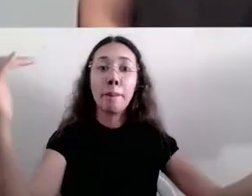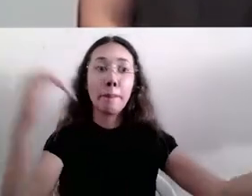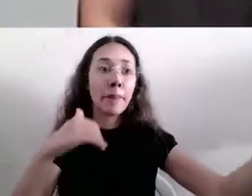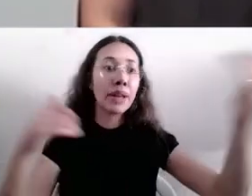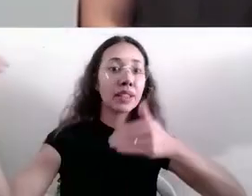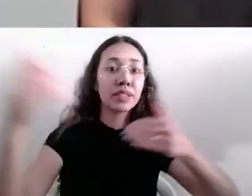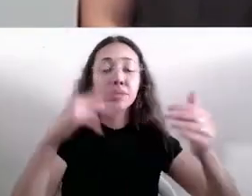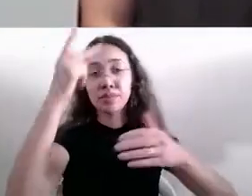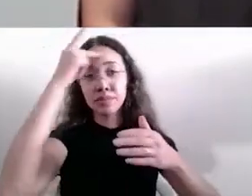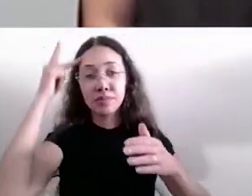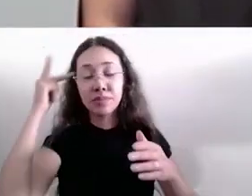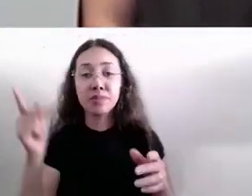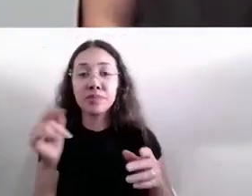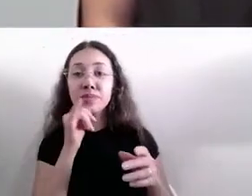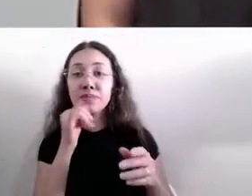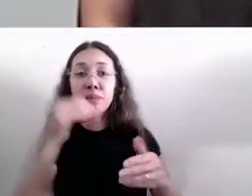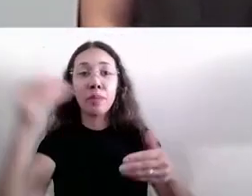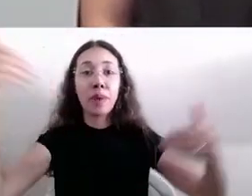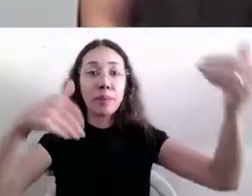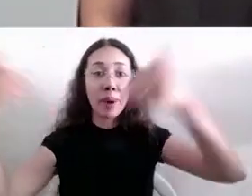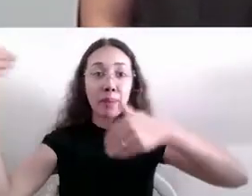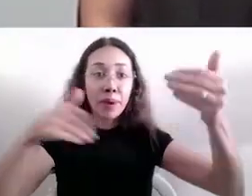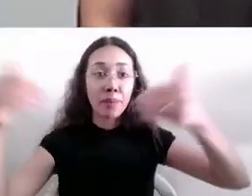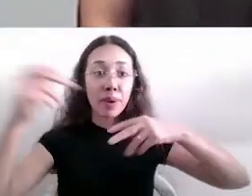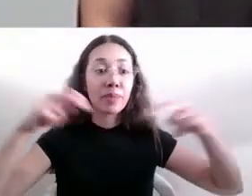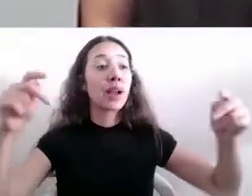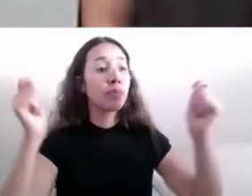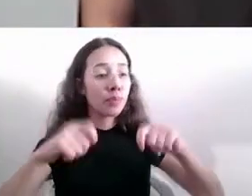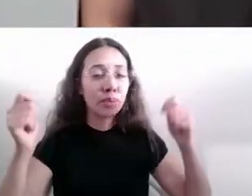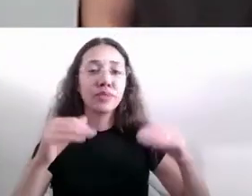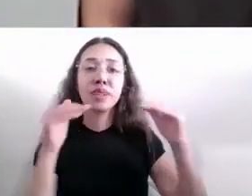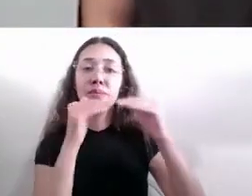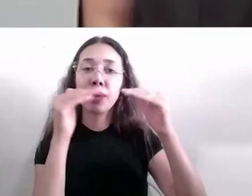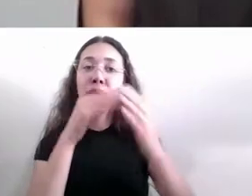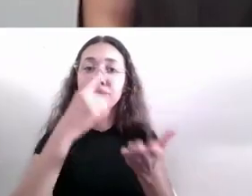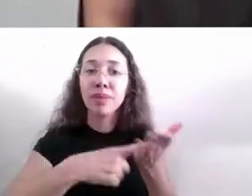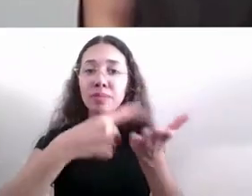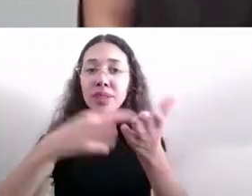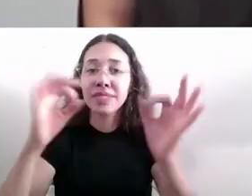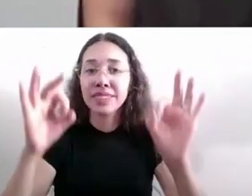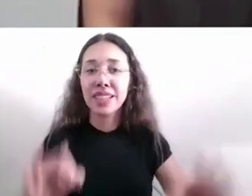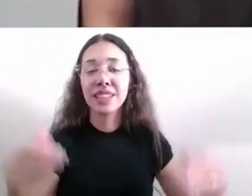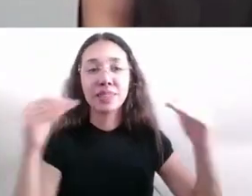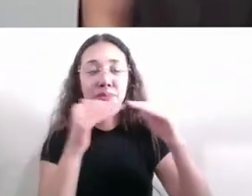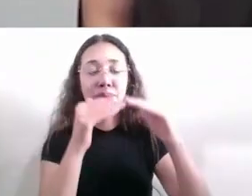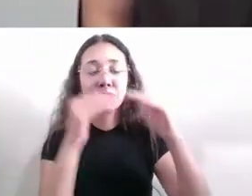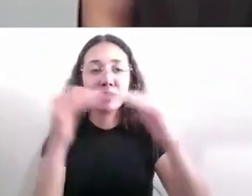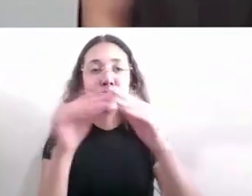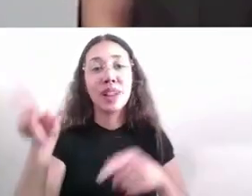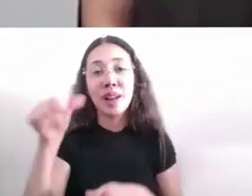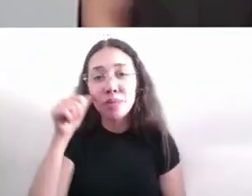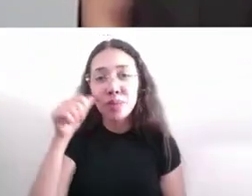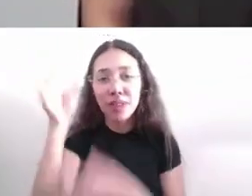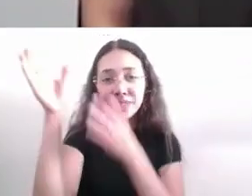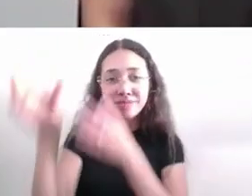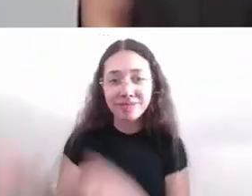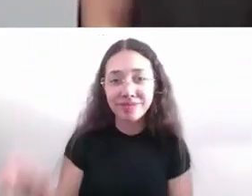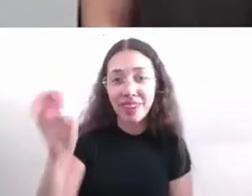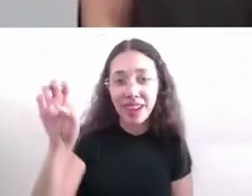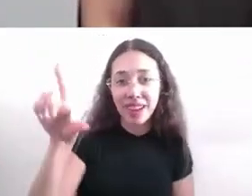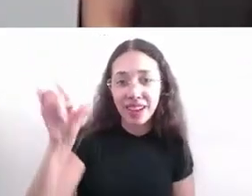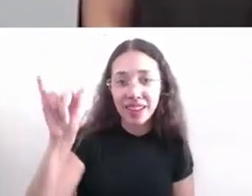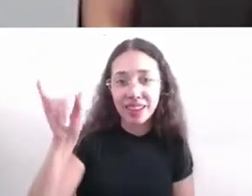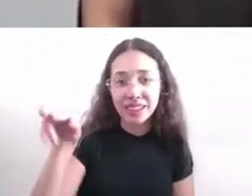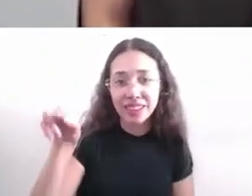de acordos que nós teríamos. E a Elaine, nesse caso, ajudou muito, né, com relação a essa intermediação.